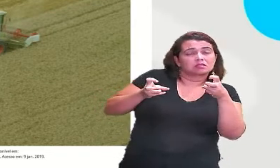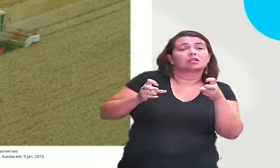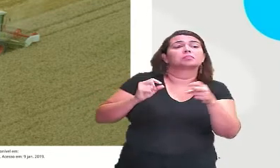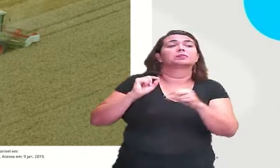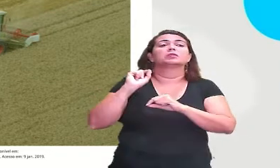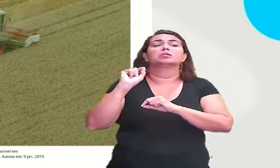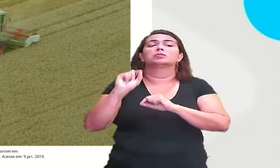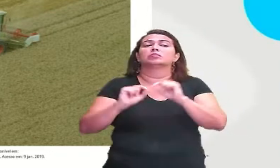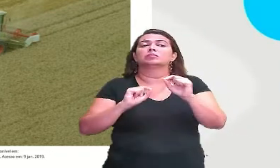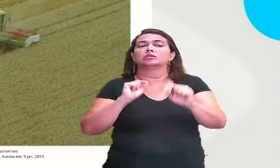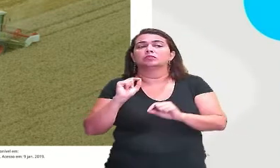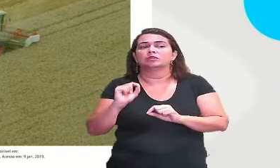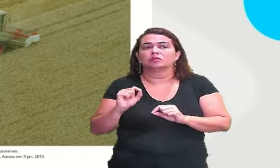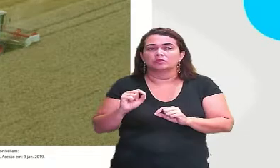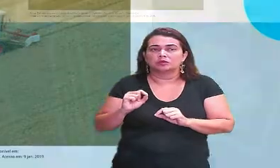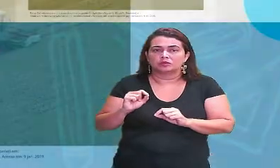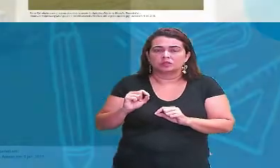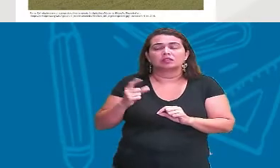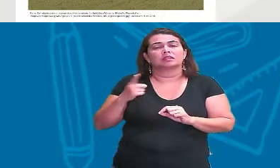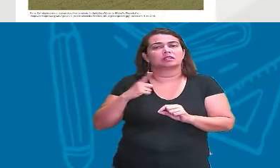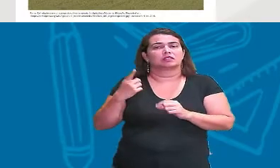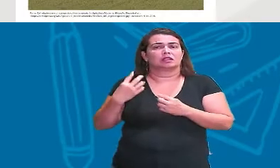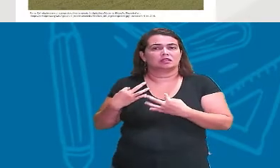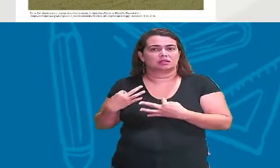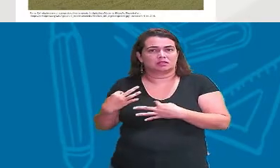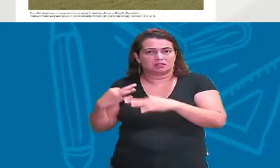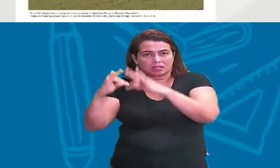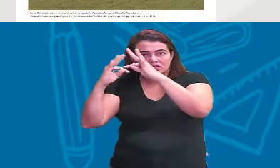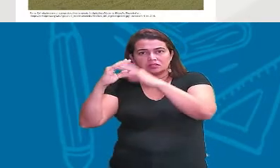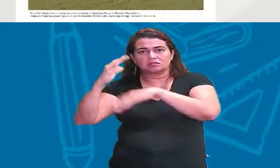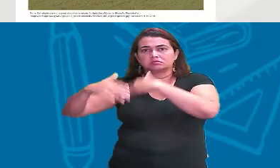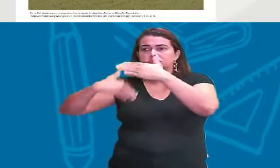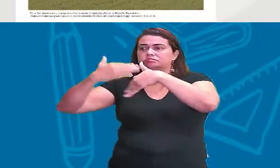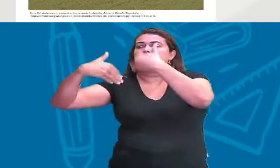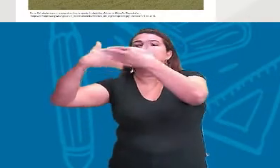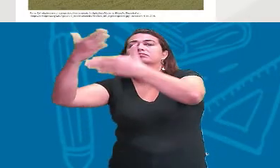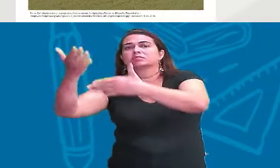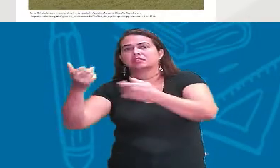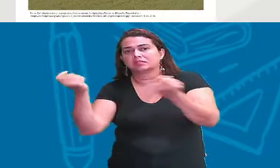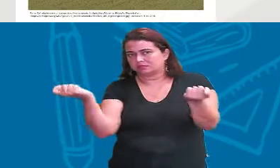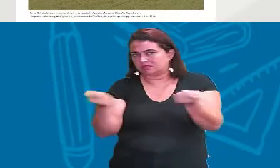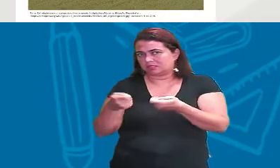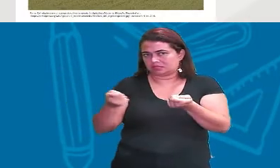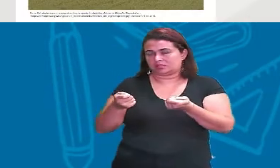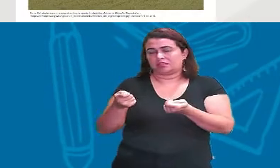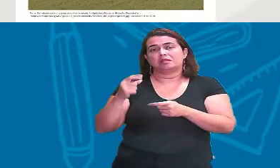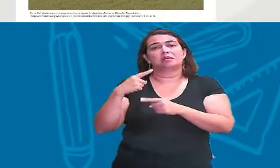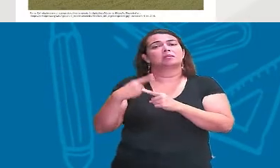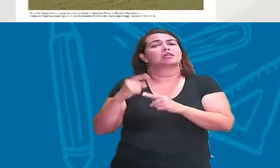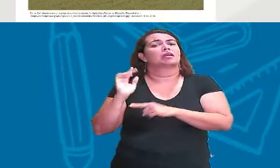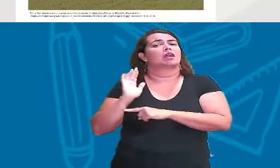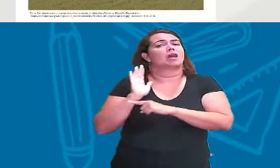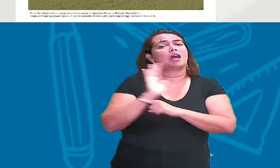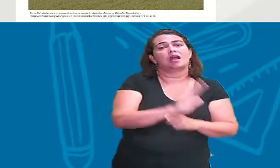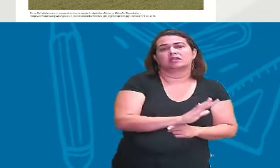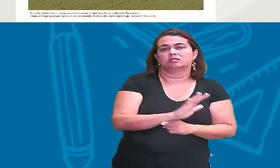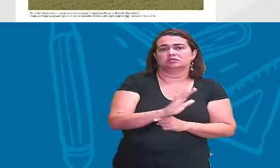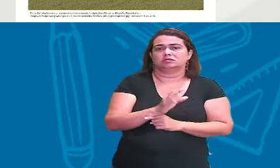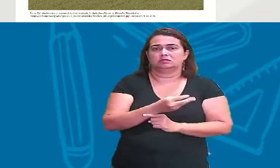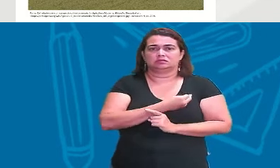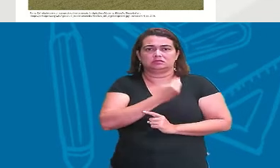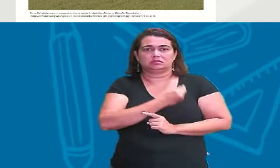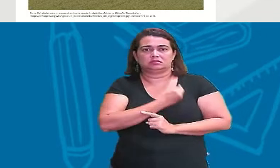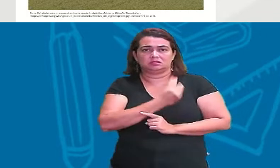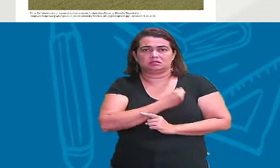aquele gostinho da tecnologia, do avançar, que vai trazer benefício tanto para o ser humano,